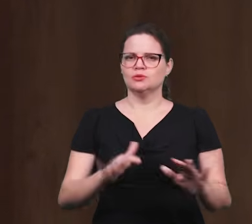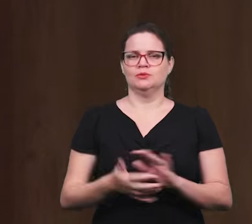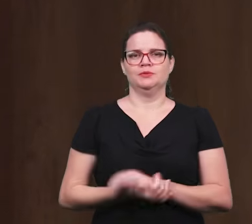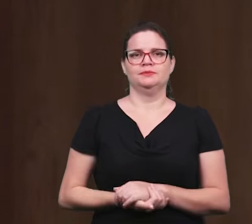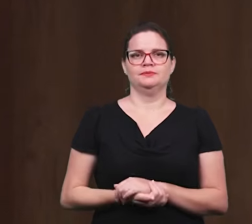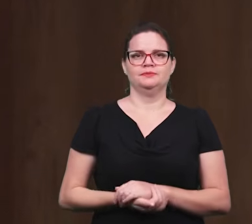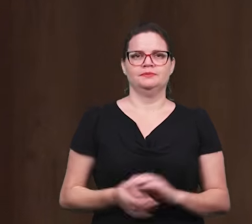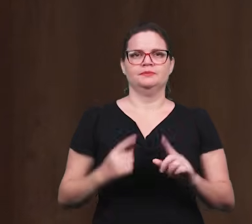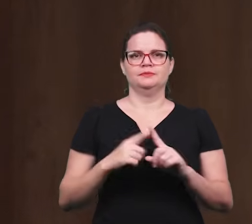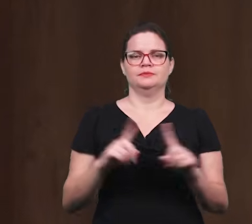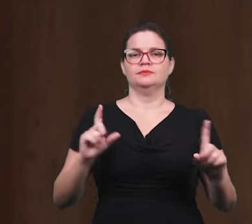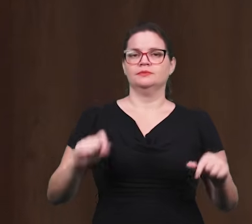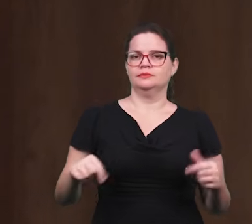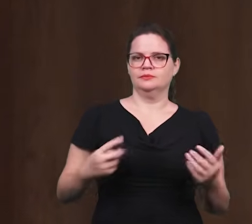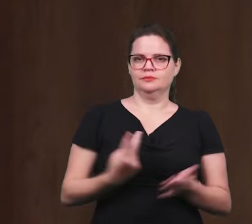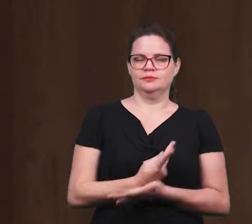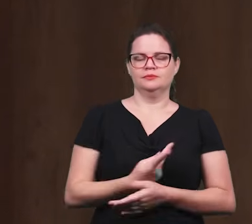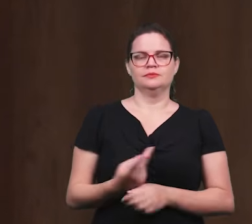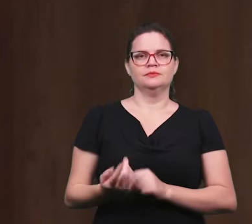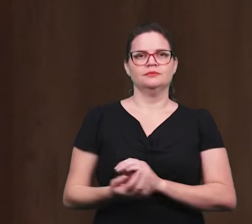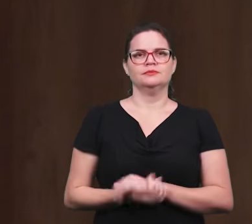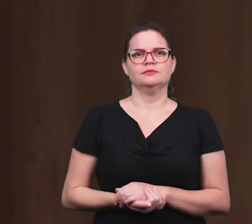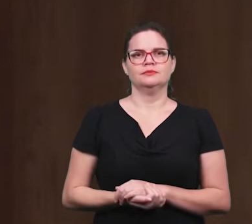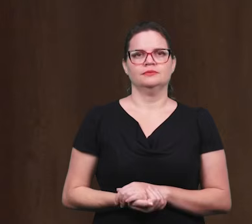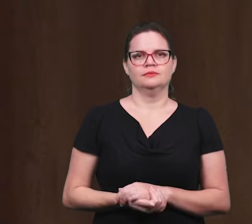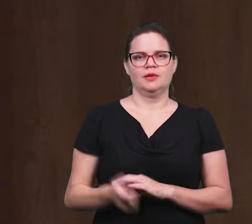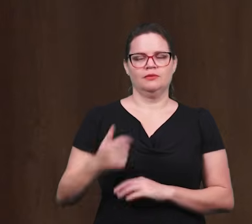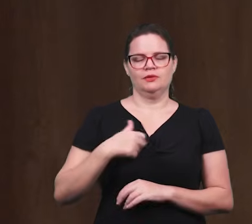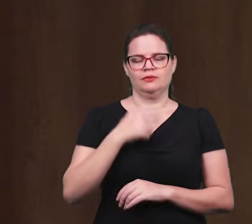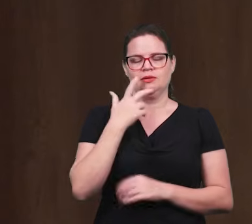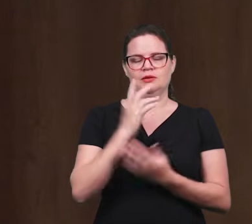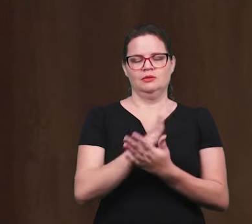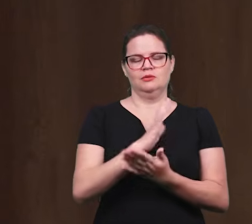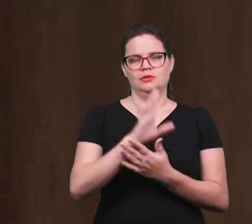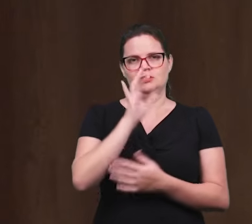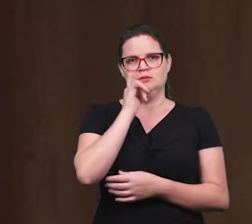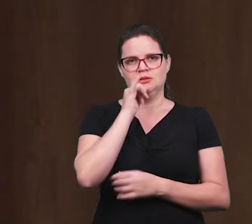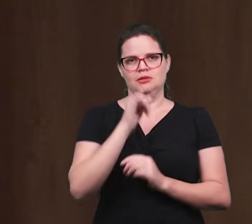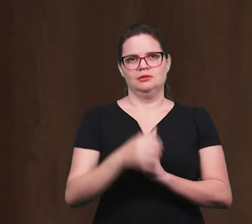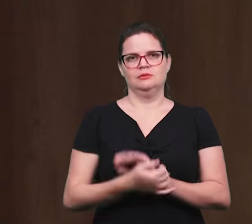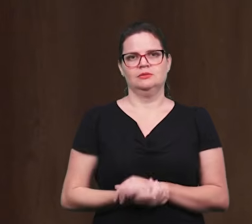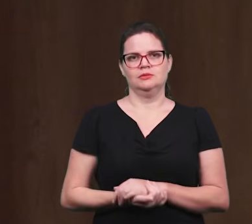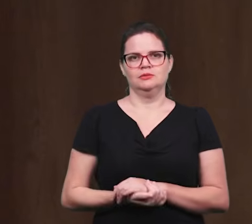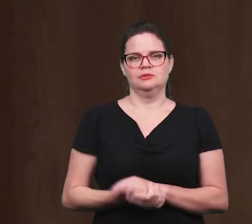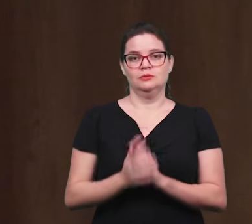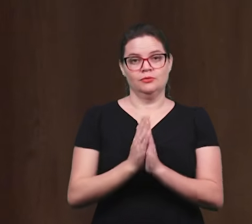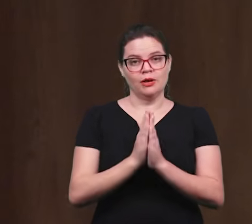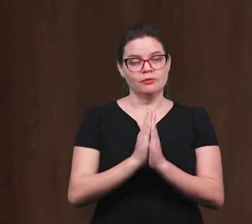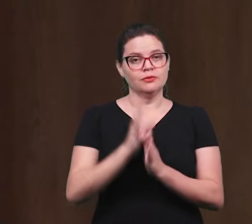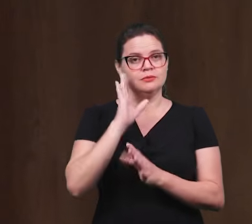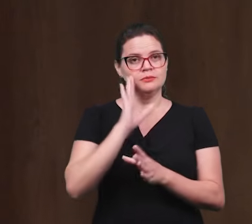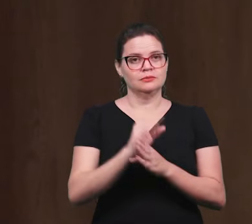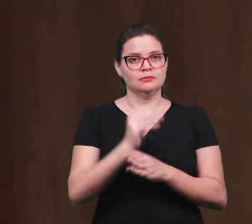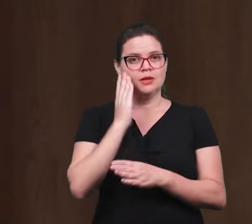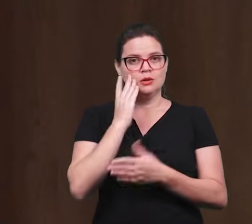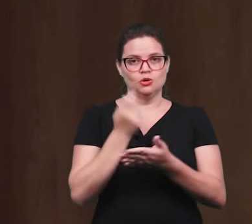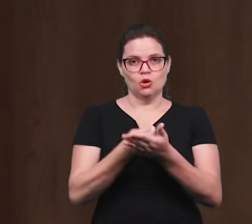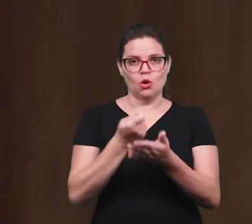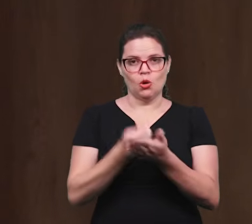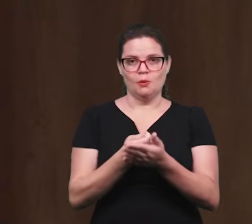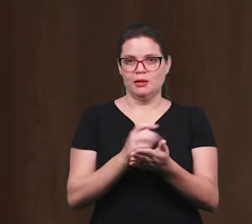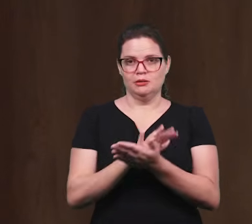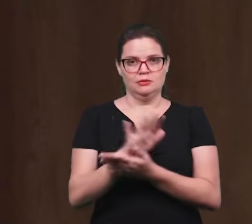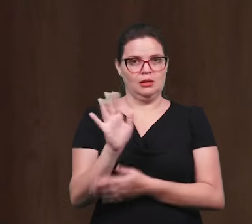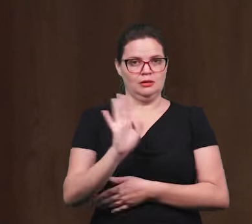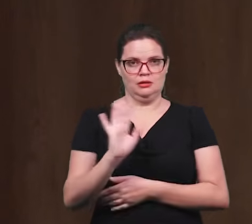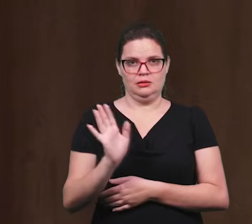que acontece é o seguinte, vou falar aqui alguns exemplos, tá? Por favor, entendam que isso aqui não estou cobrando de ninguém, mas